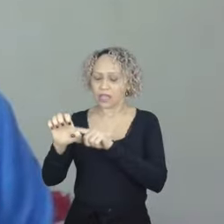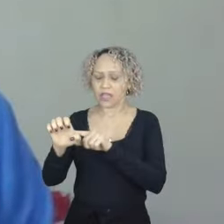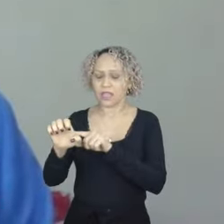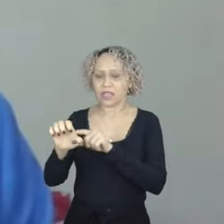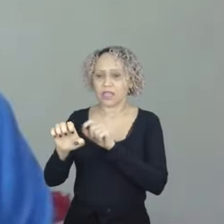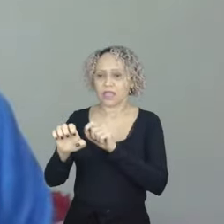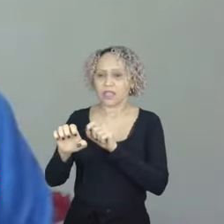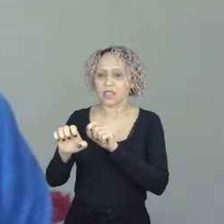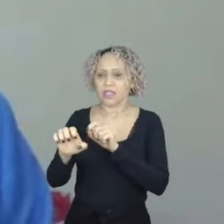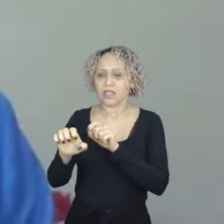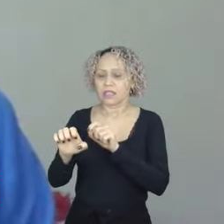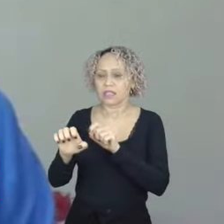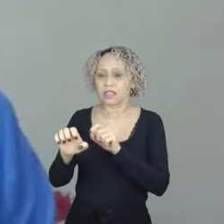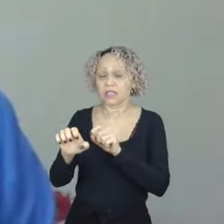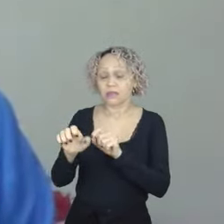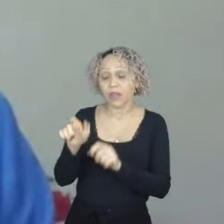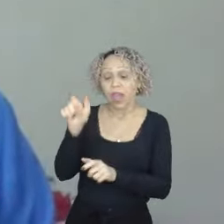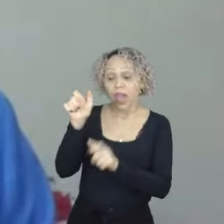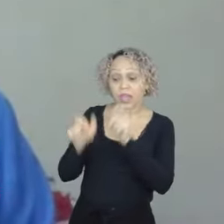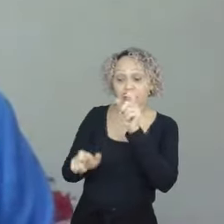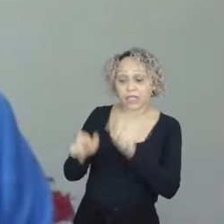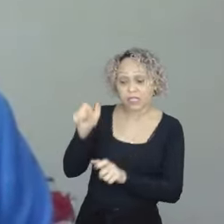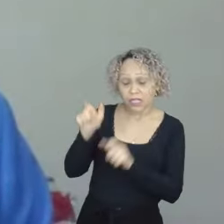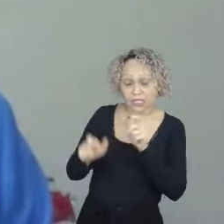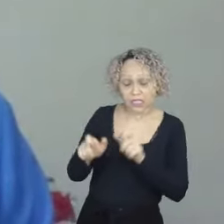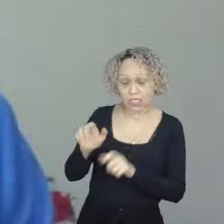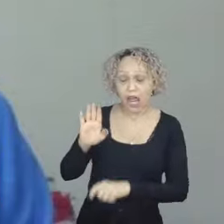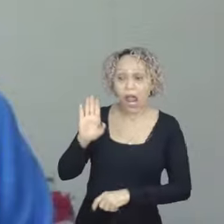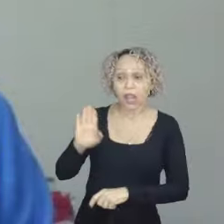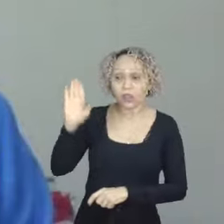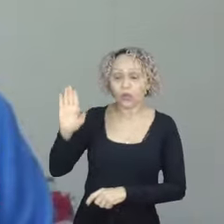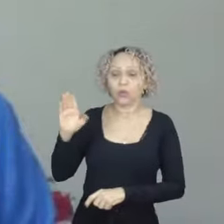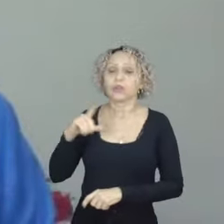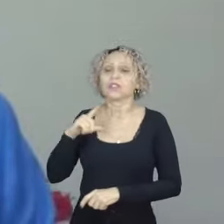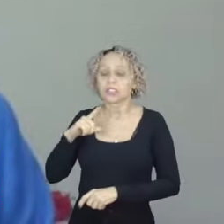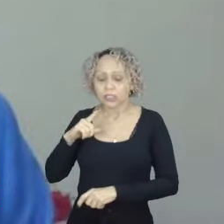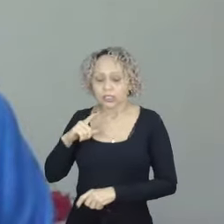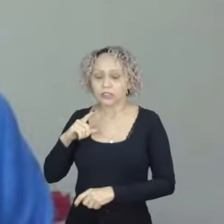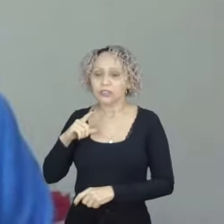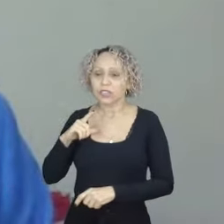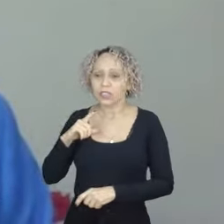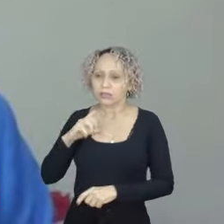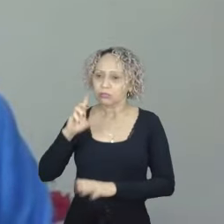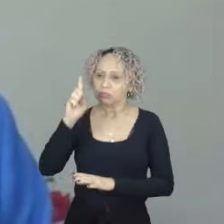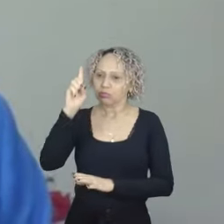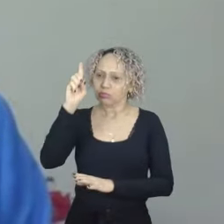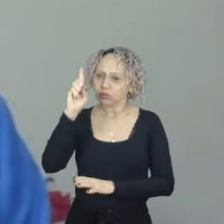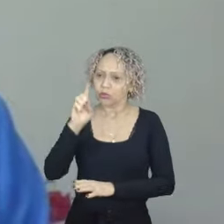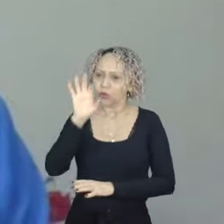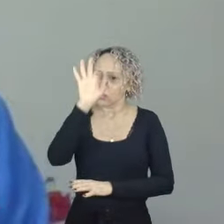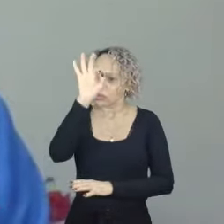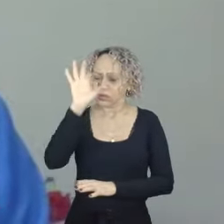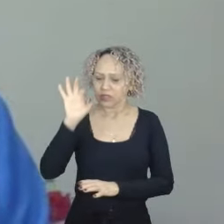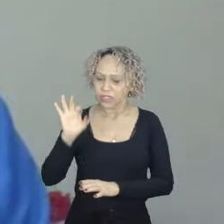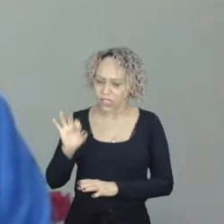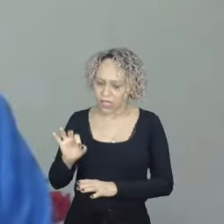Especial de Financiamento de Campanha, nós temos que repassar esses recursos para as candidaturas de mulheres e pessoas negras